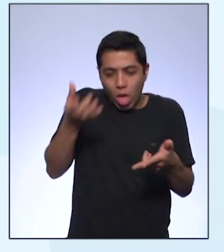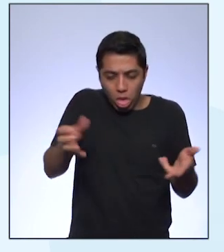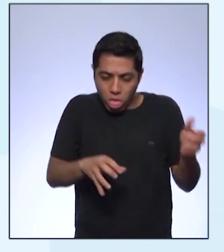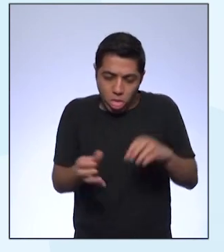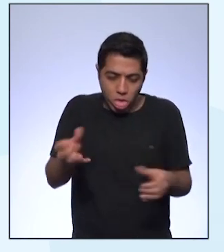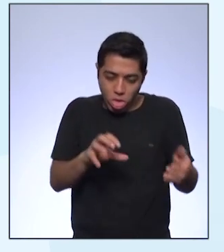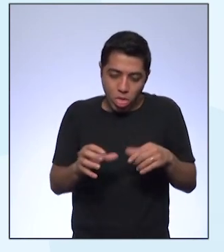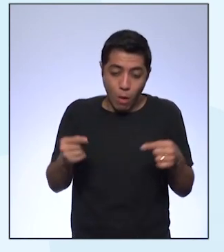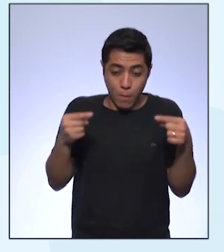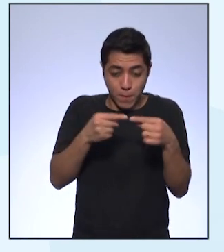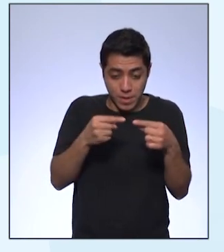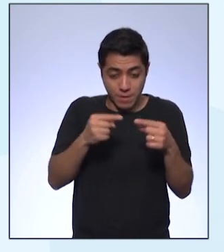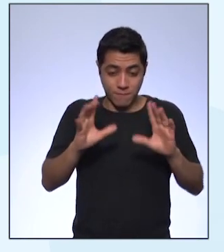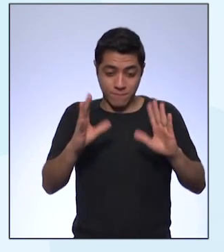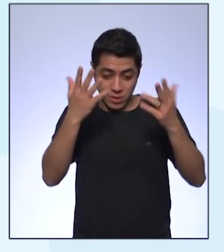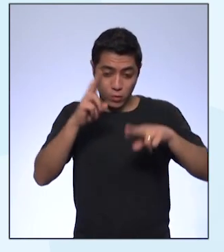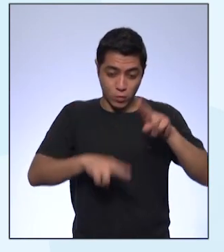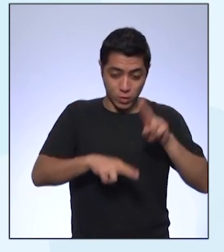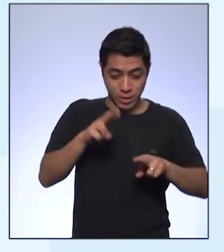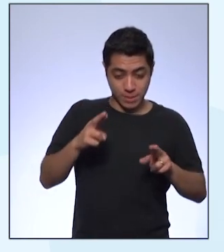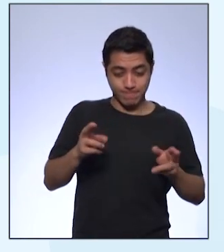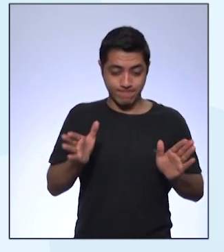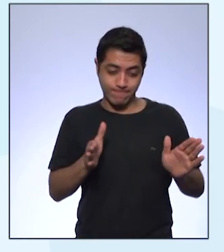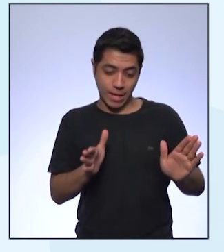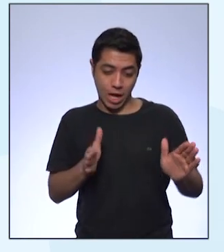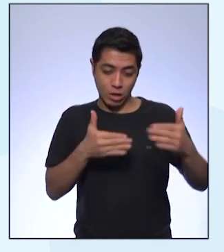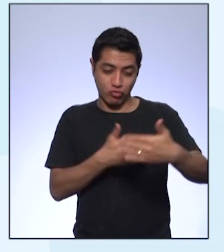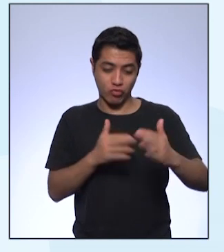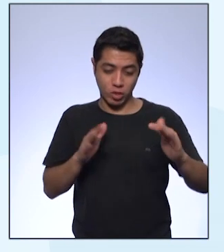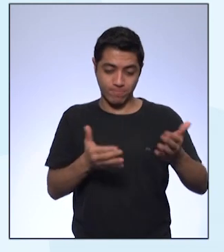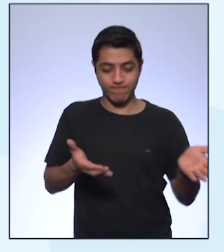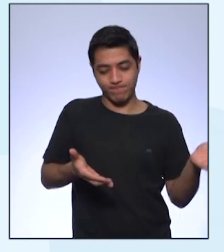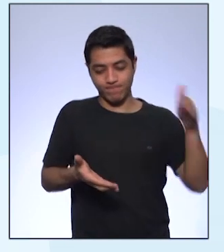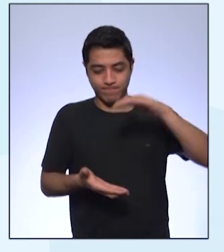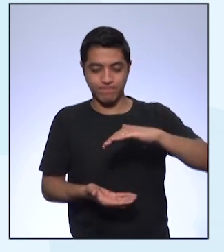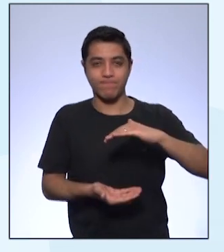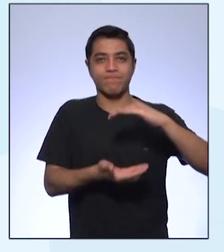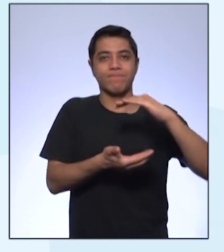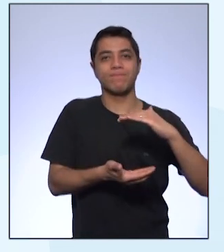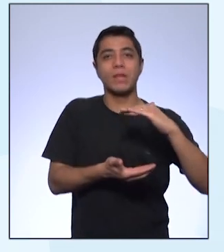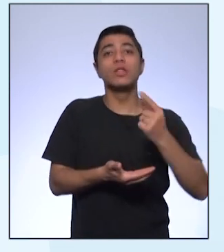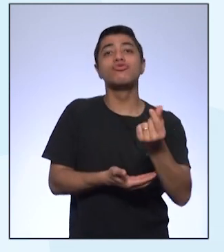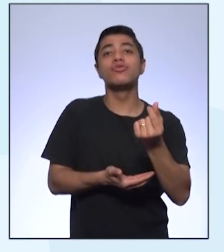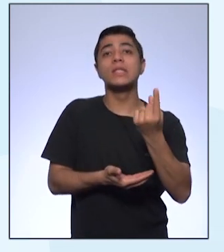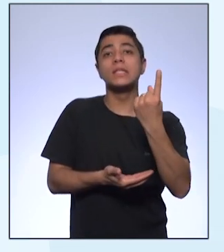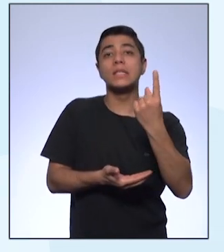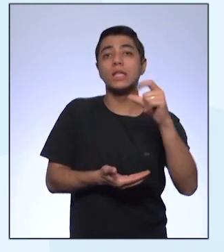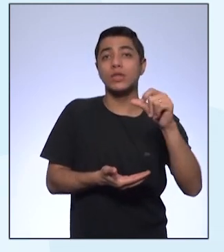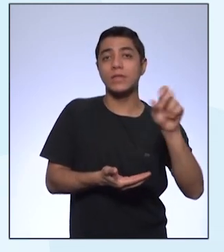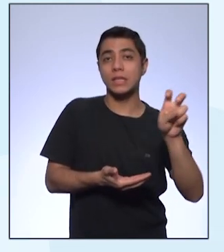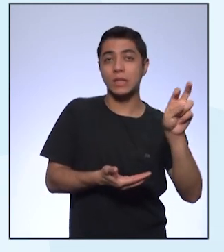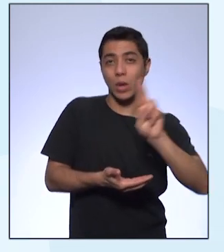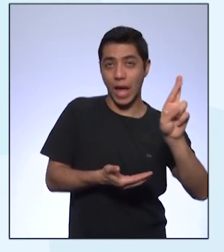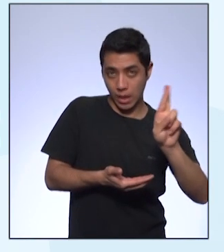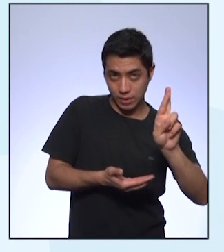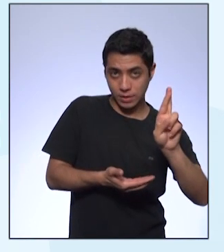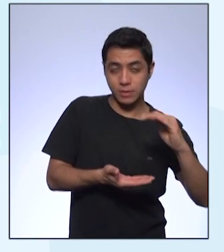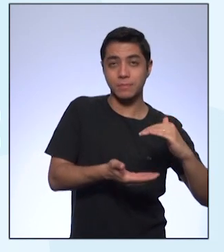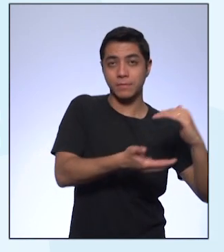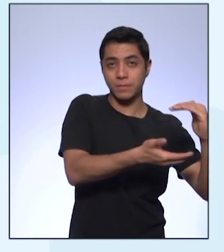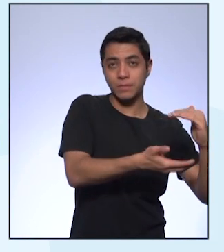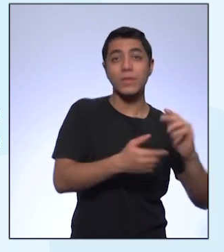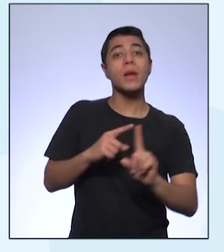caixa R$ 195, mais R$ 5 por cada pote extra de canjica ou